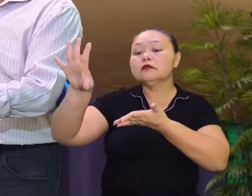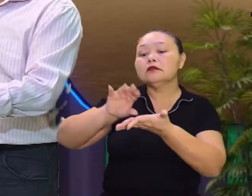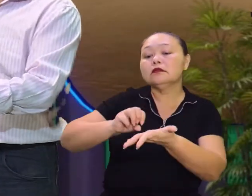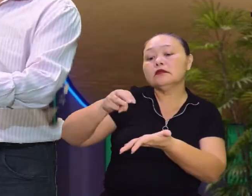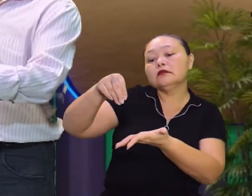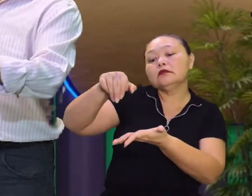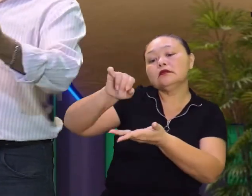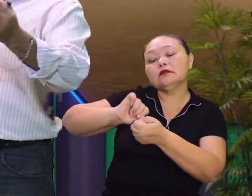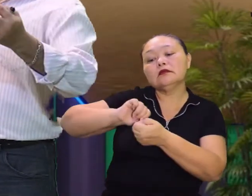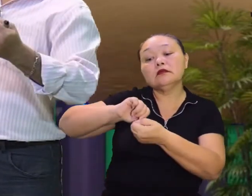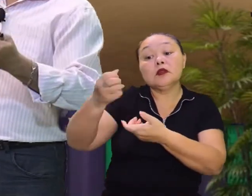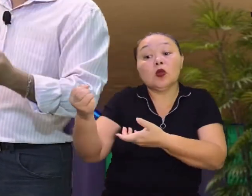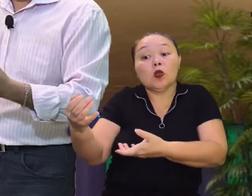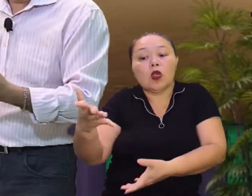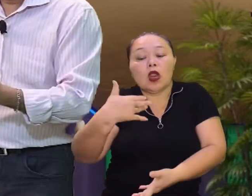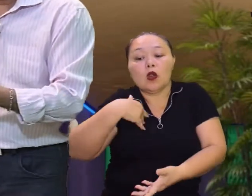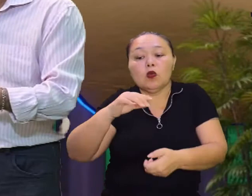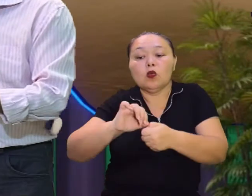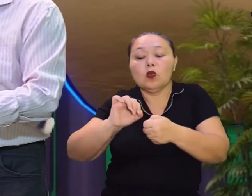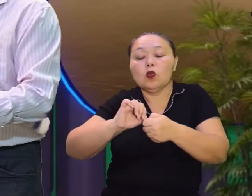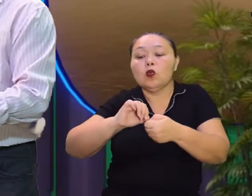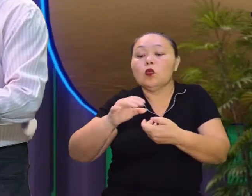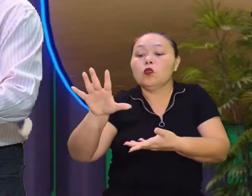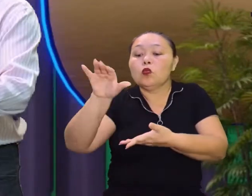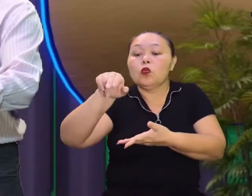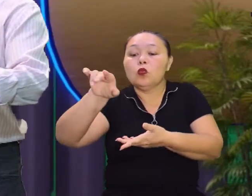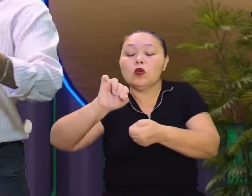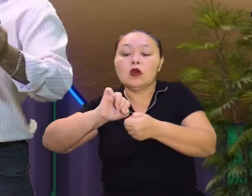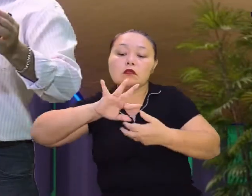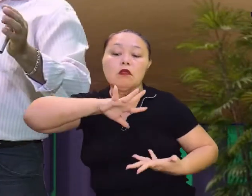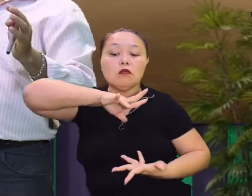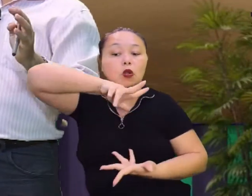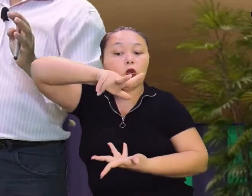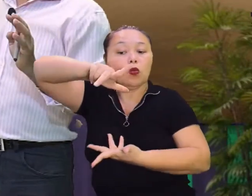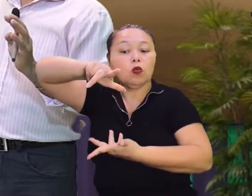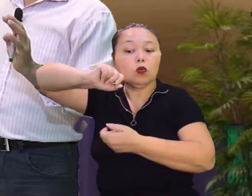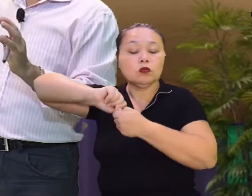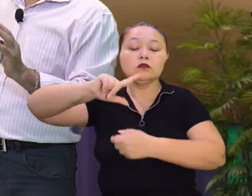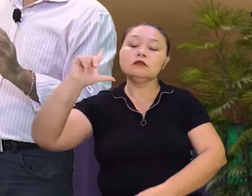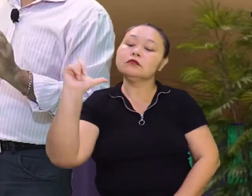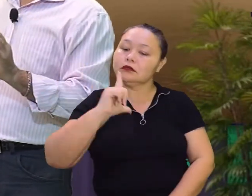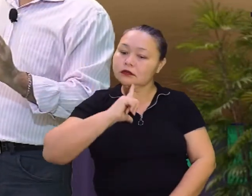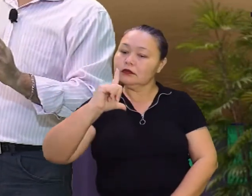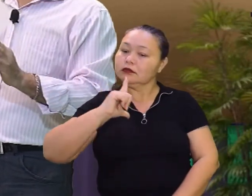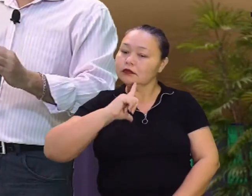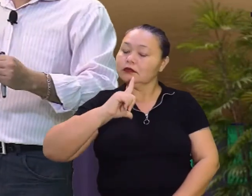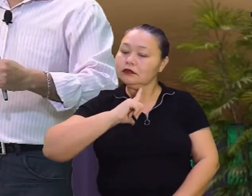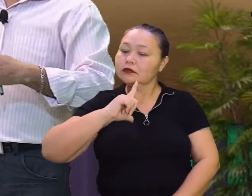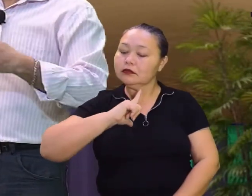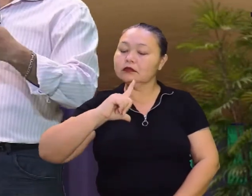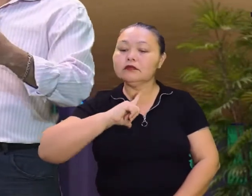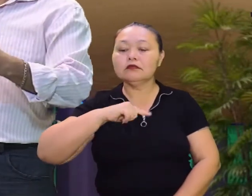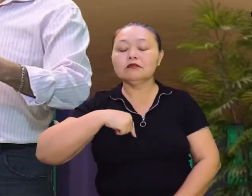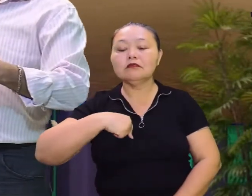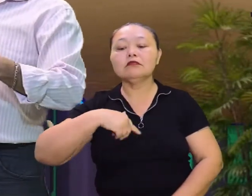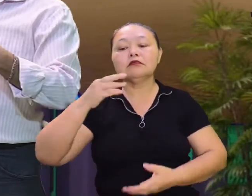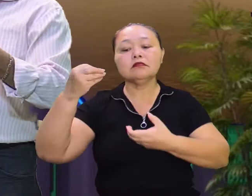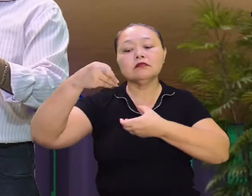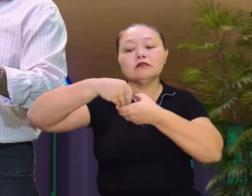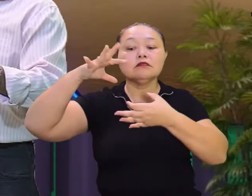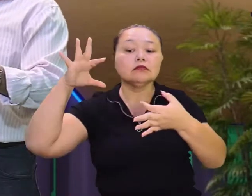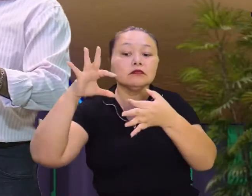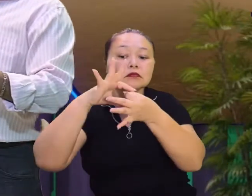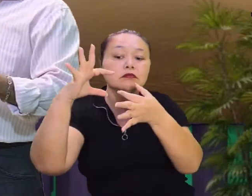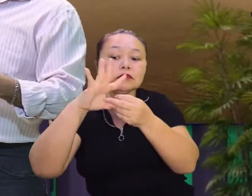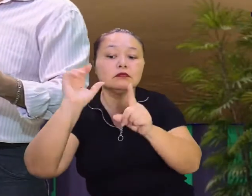modelo neoliberal, nesse modelo de globalização que nós temos, há associações entre